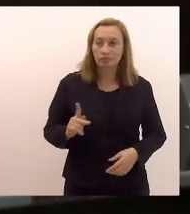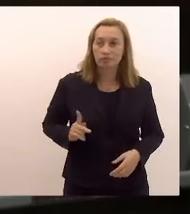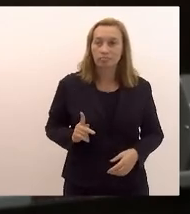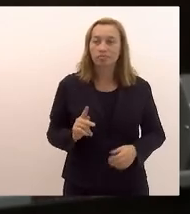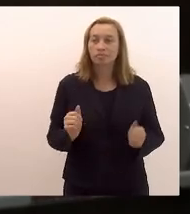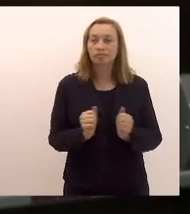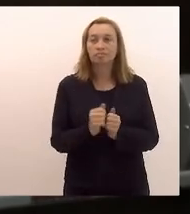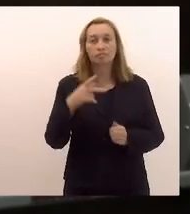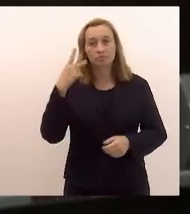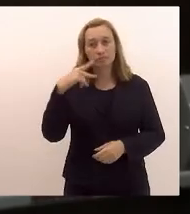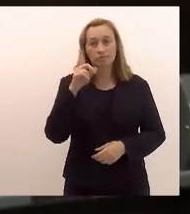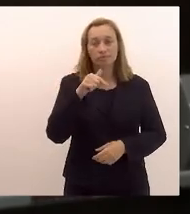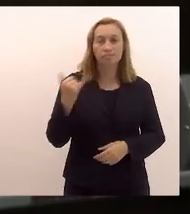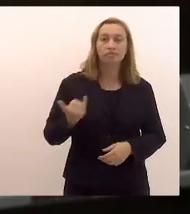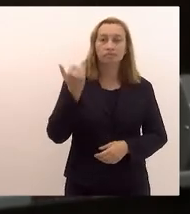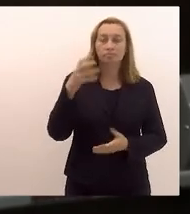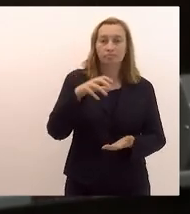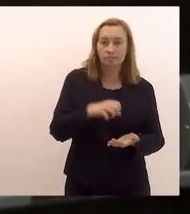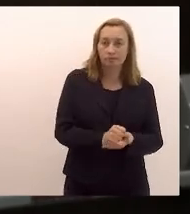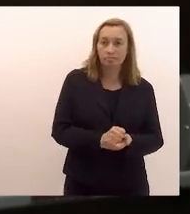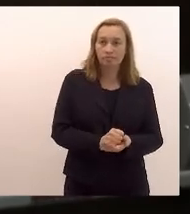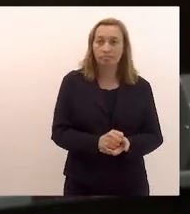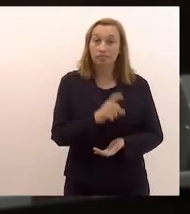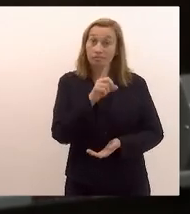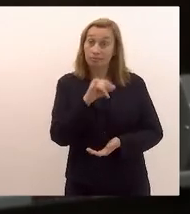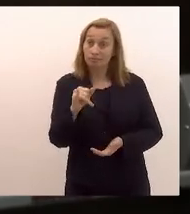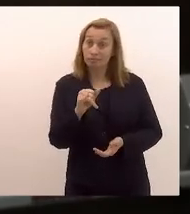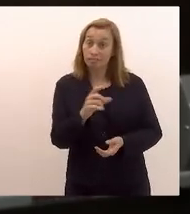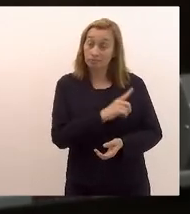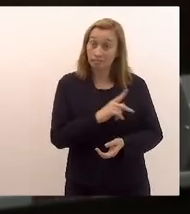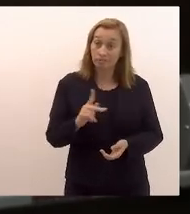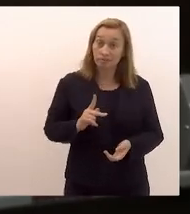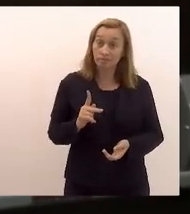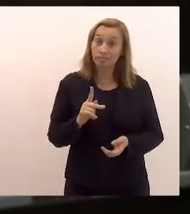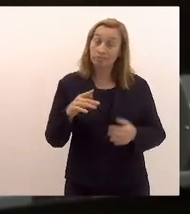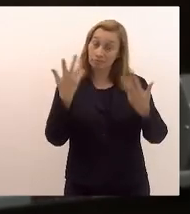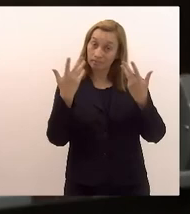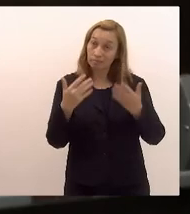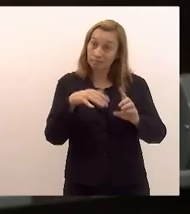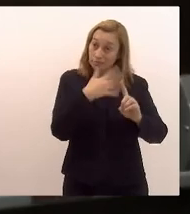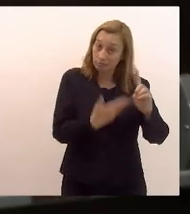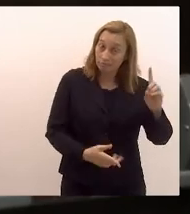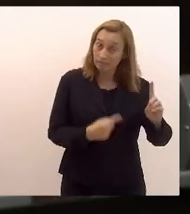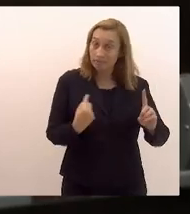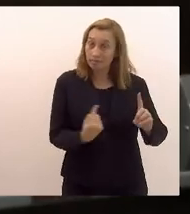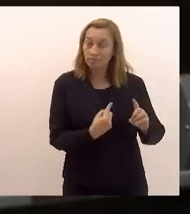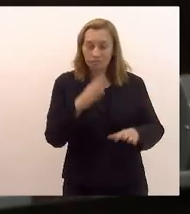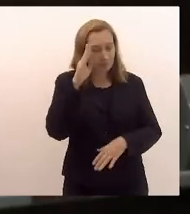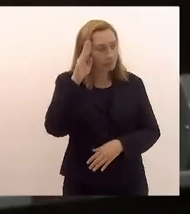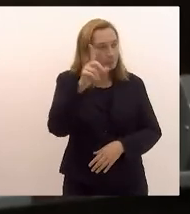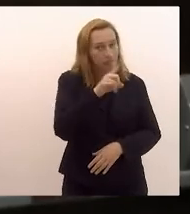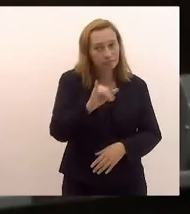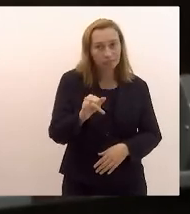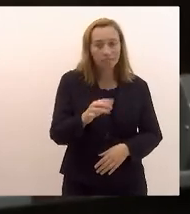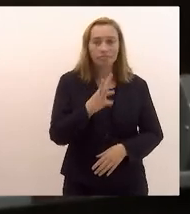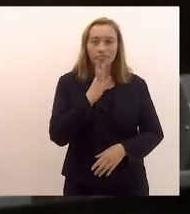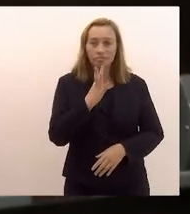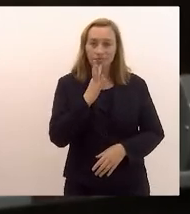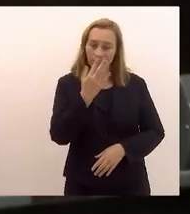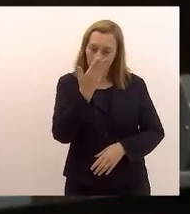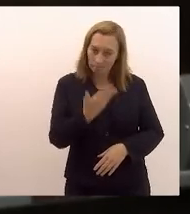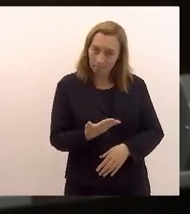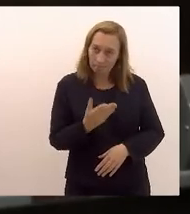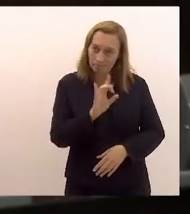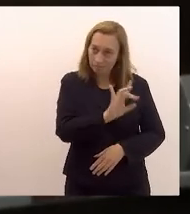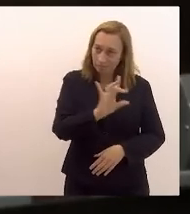com Parlamento mas é importante registrar e apesar de ser o dia da Defensoria a gente está sendo homenageado é fundamental nesse dia fazer esse reconhecimento